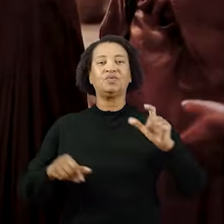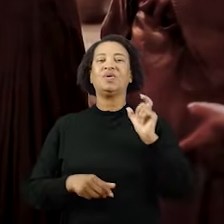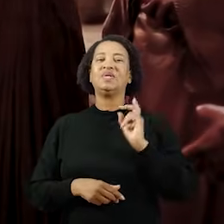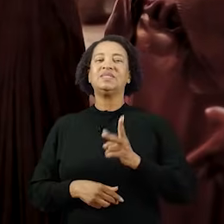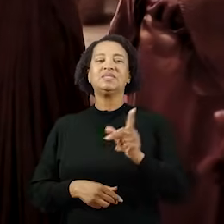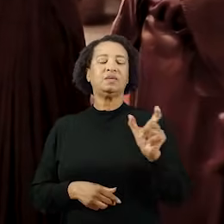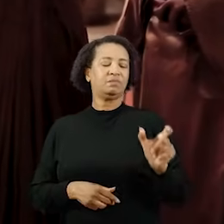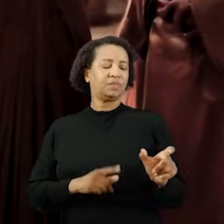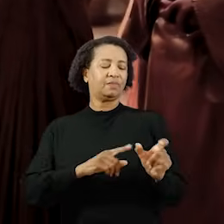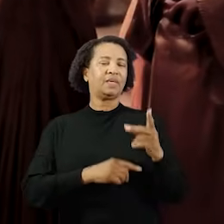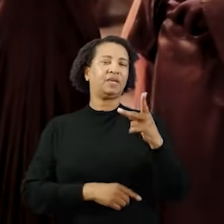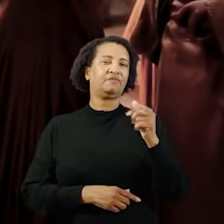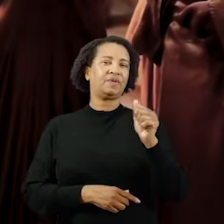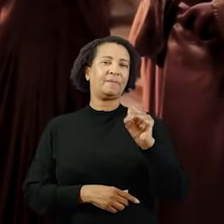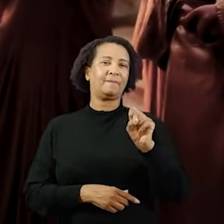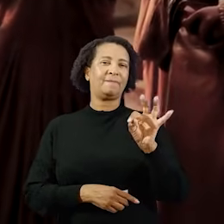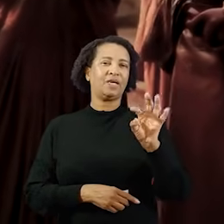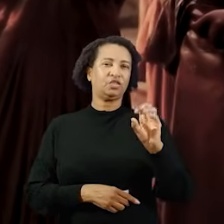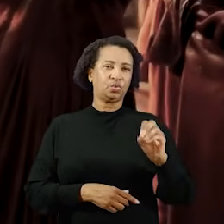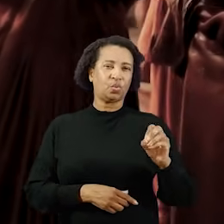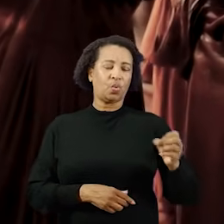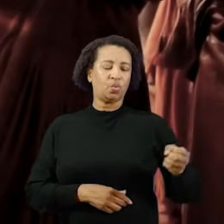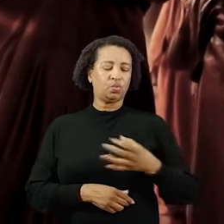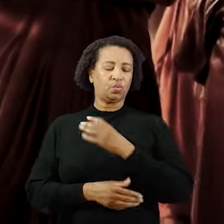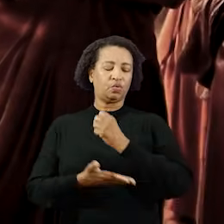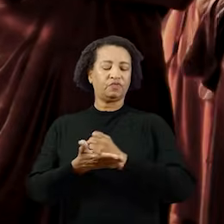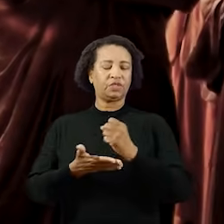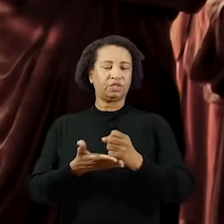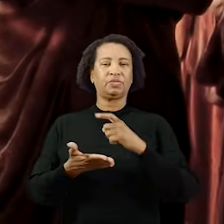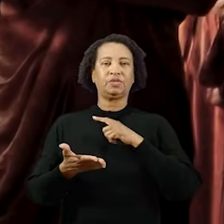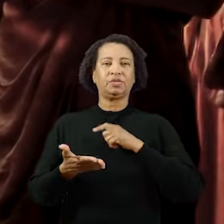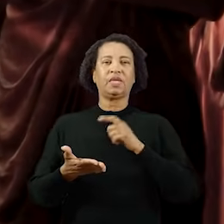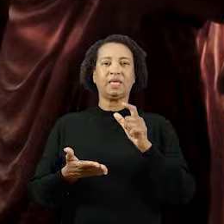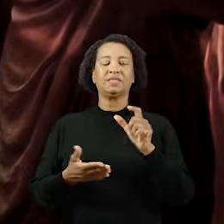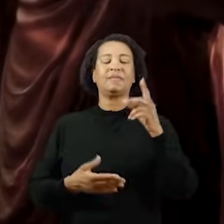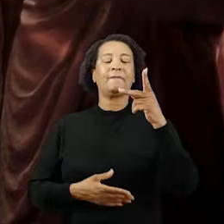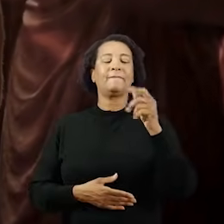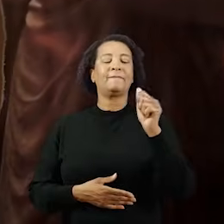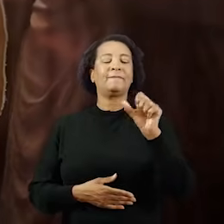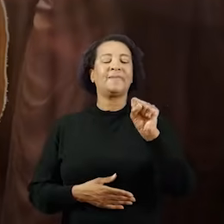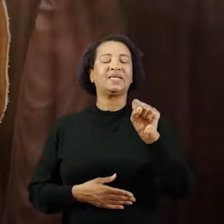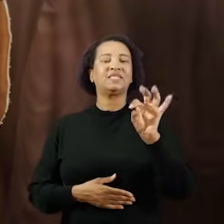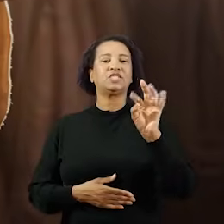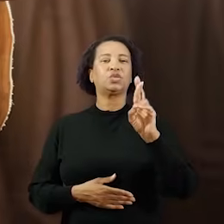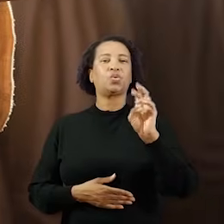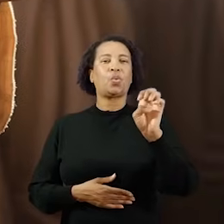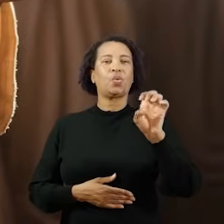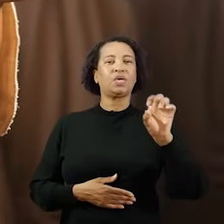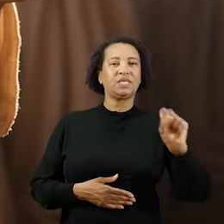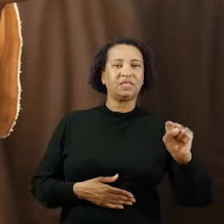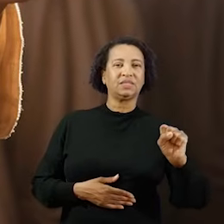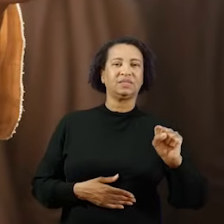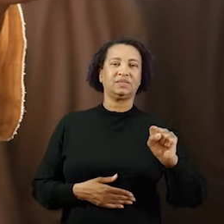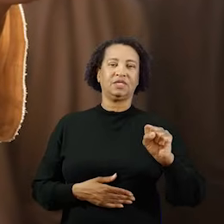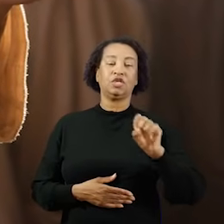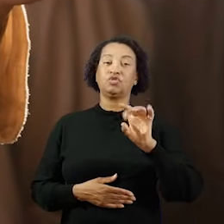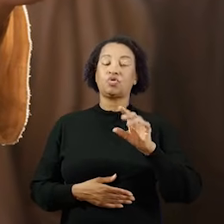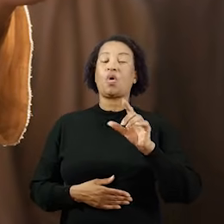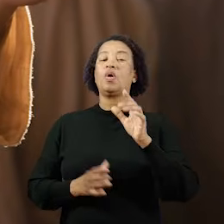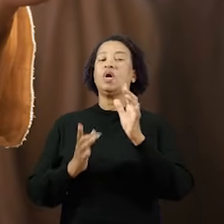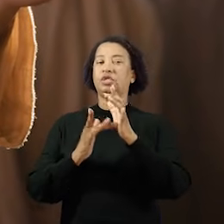palavra pastor aparece no Novo Testamento, está no plural, exceto quando se refere ao pastor